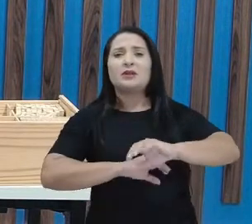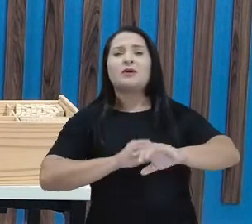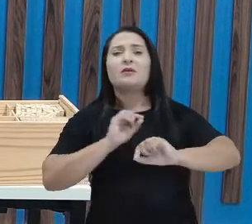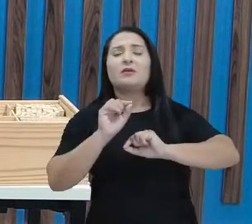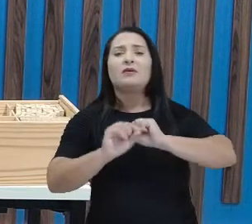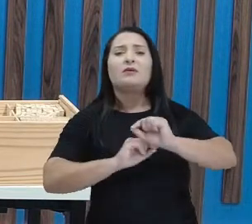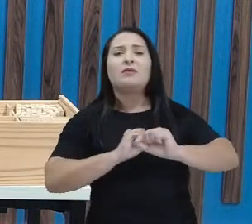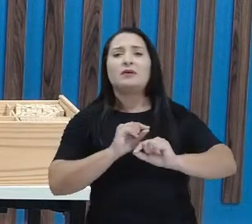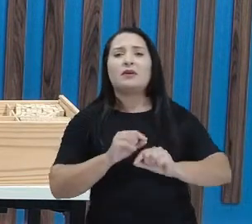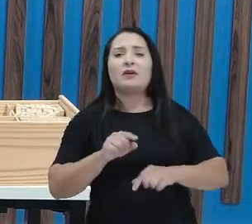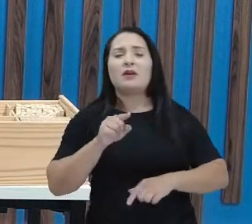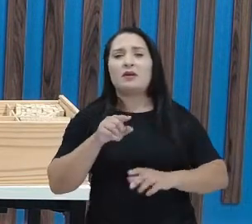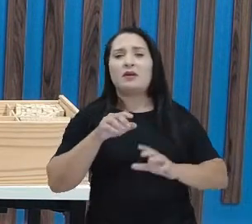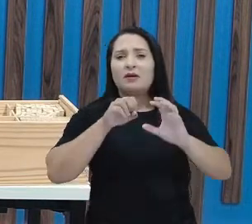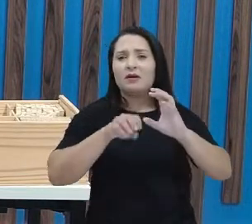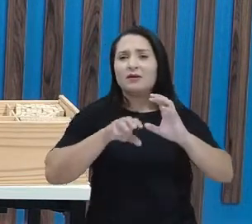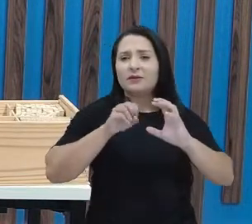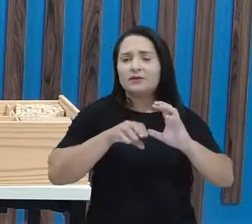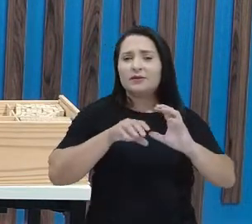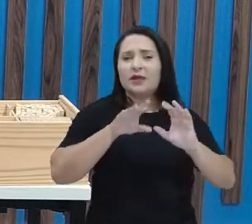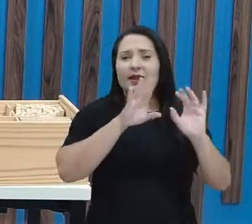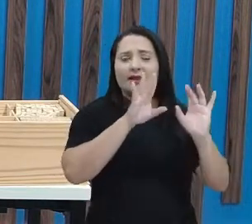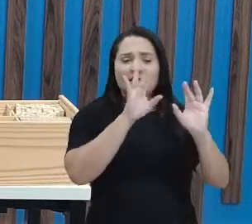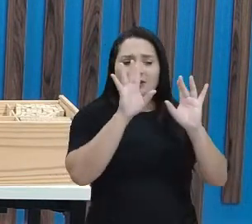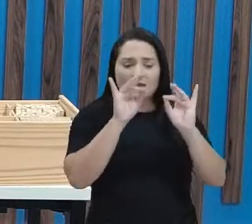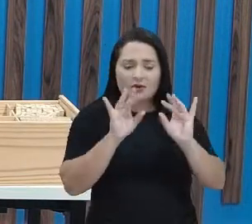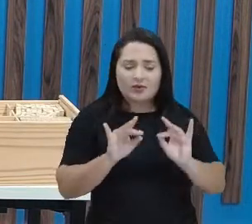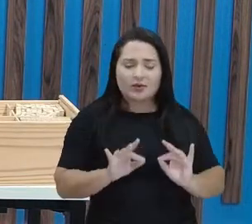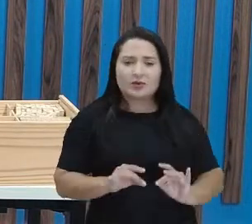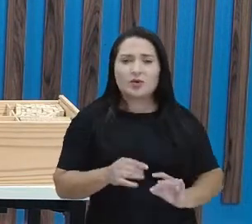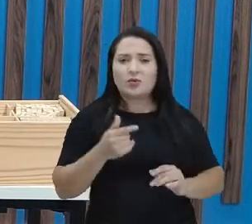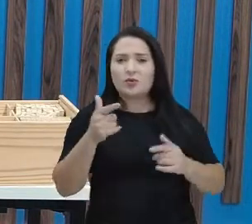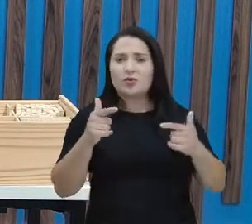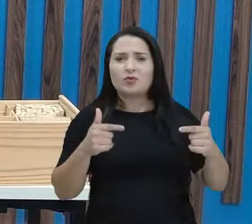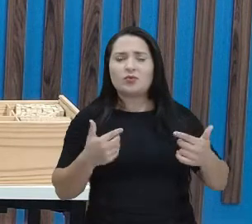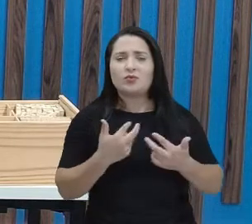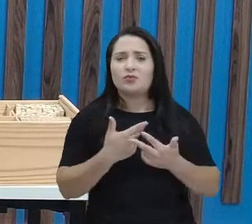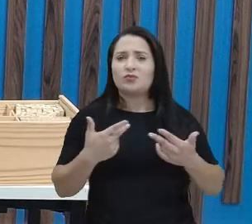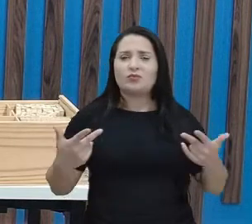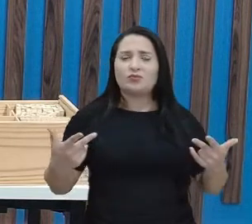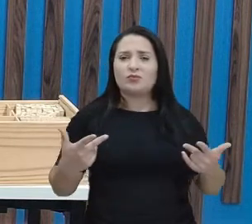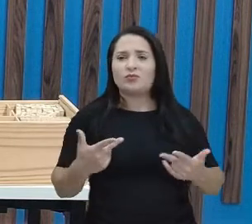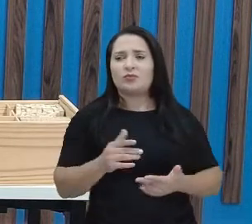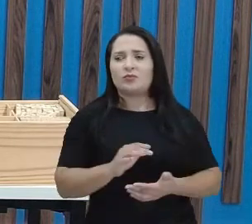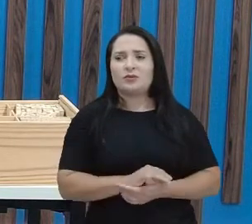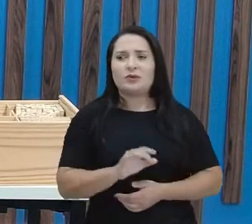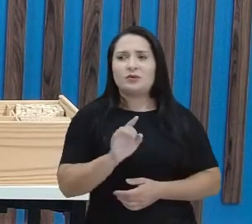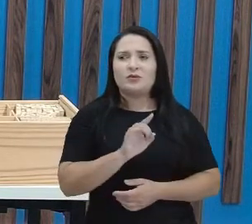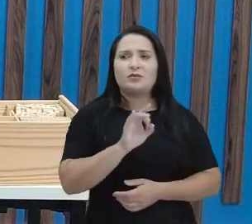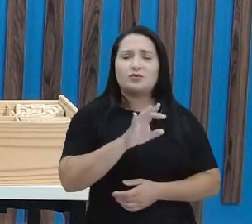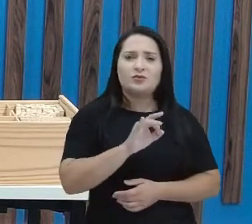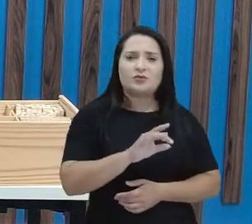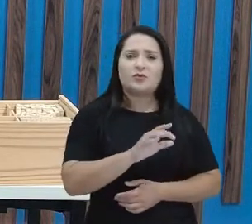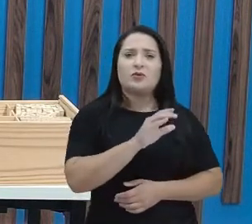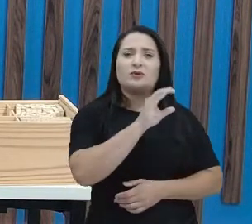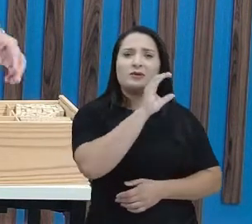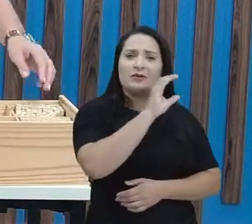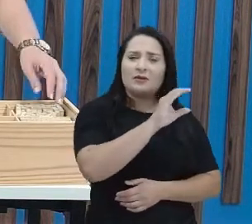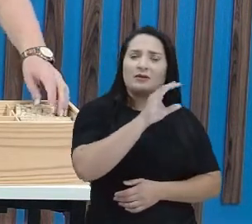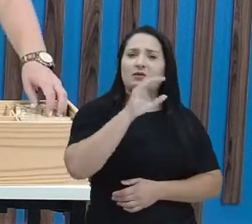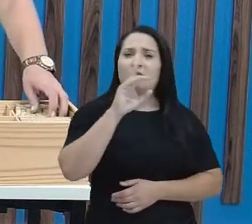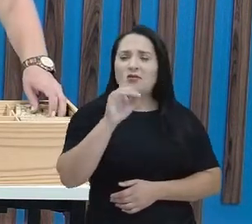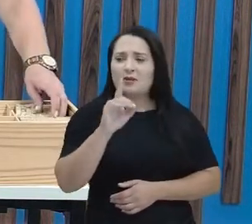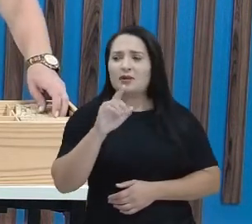os meninos lá no Educa, a decomposição com outros valores, não necessariamente centena, dezena. A gente pode